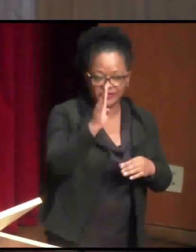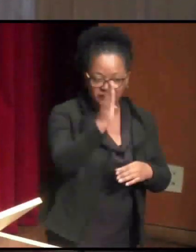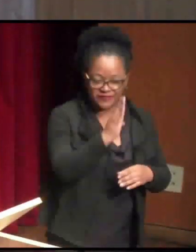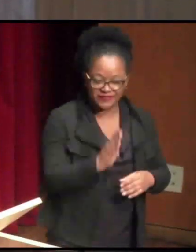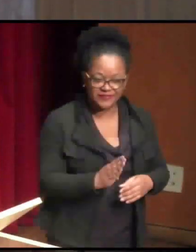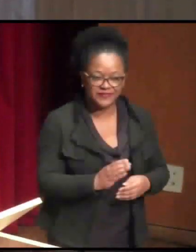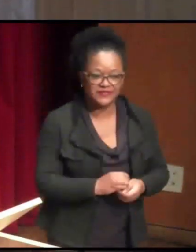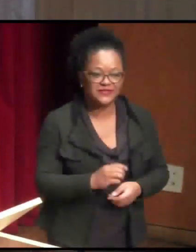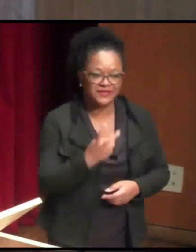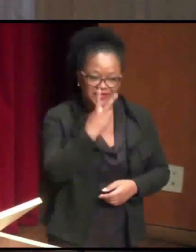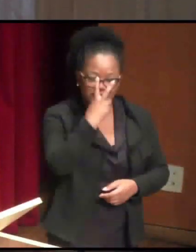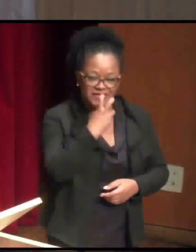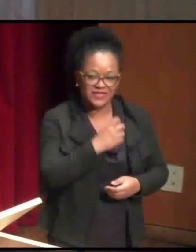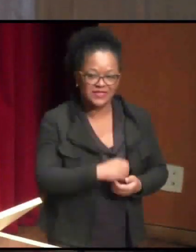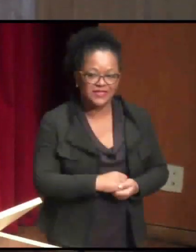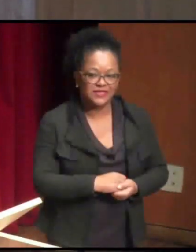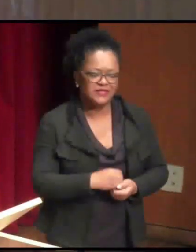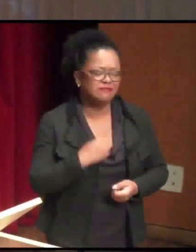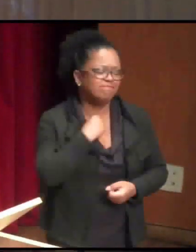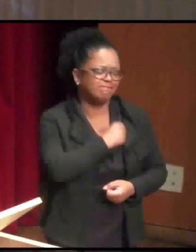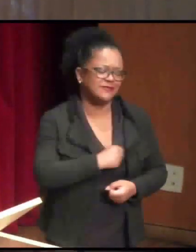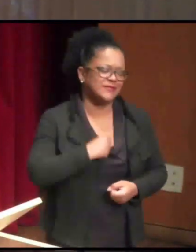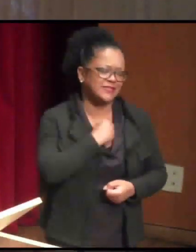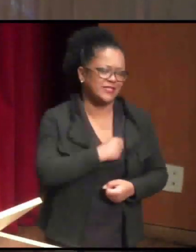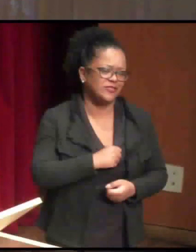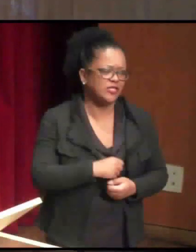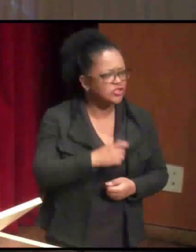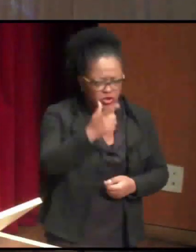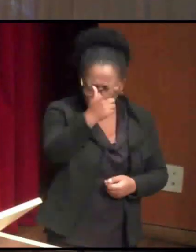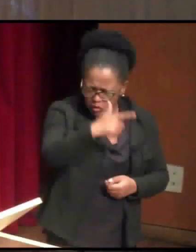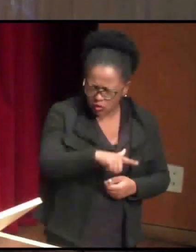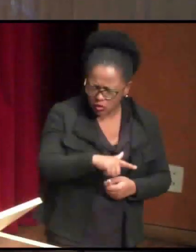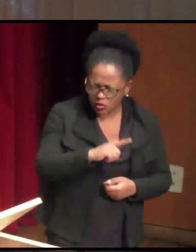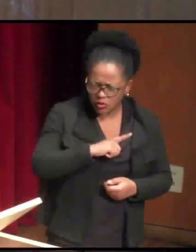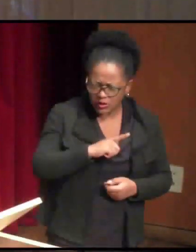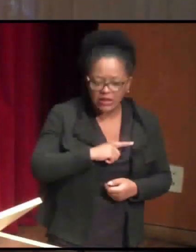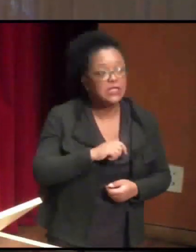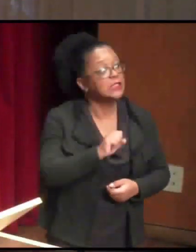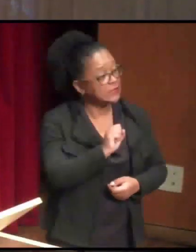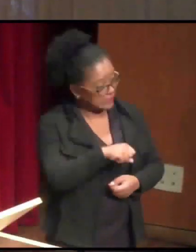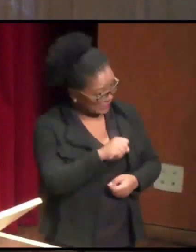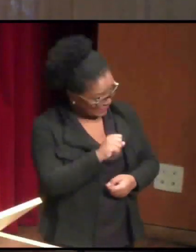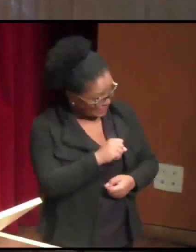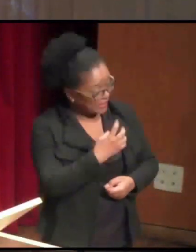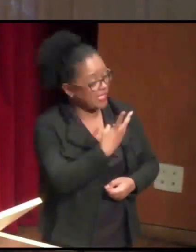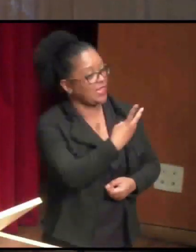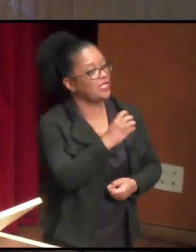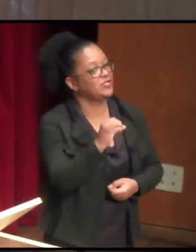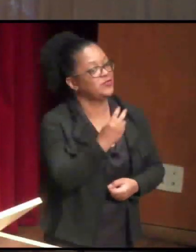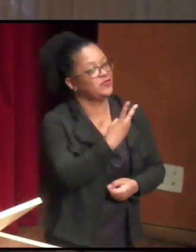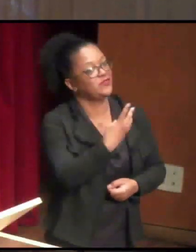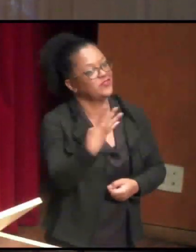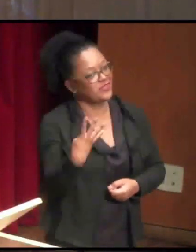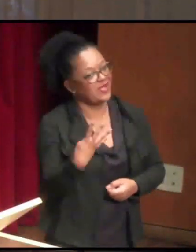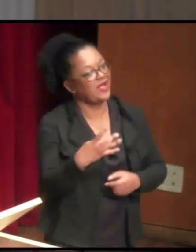Gente... Foi bom demais, né? Nós estamos sentindo saudade. Vai ter de novo, Adriana? Vamos ter um encontro